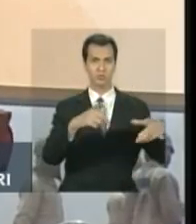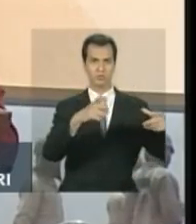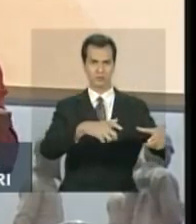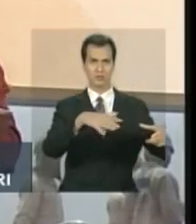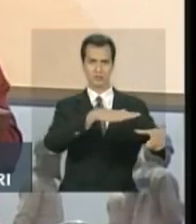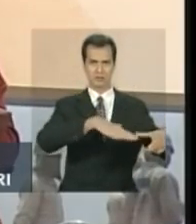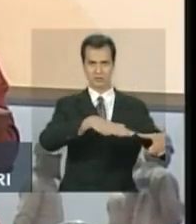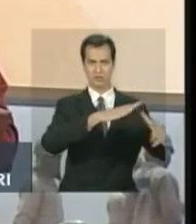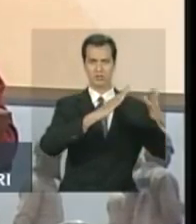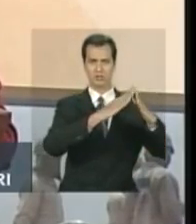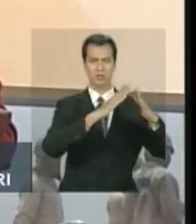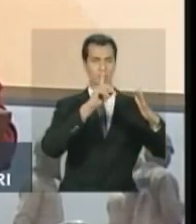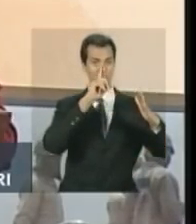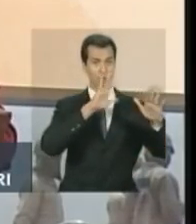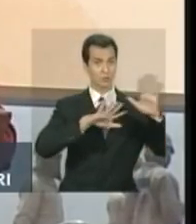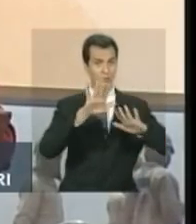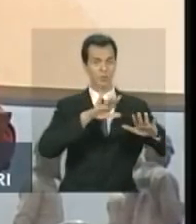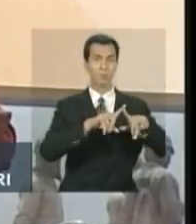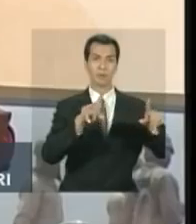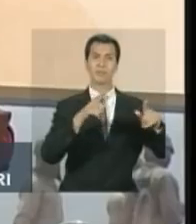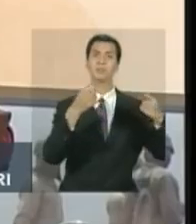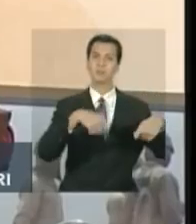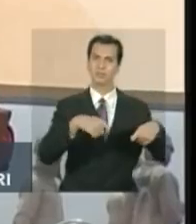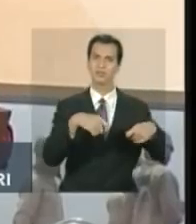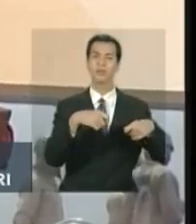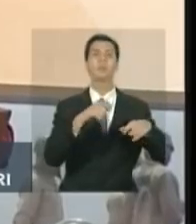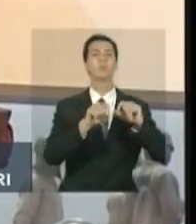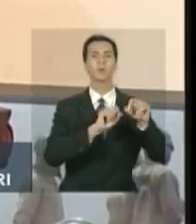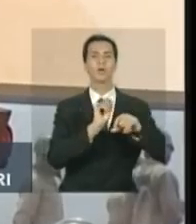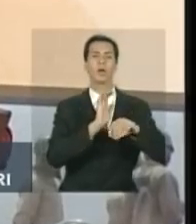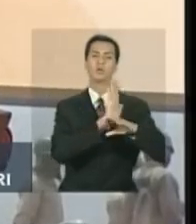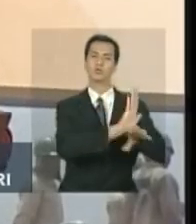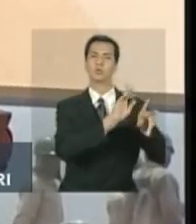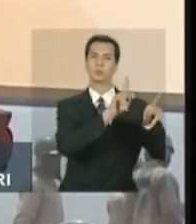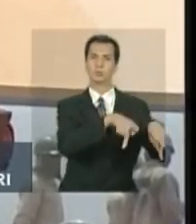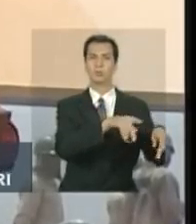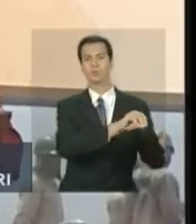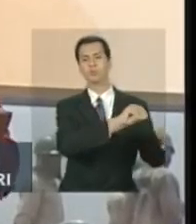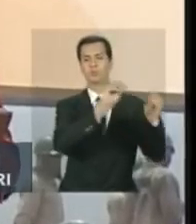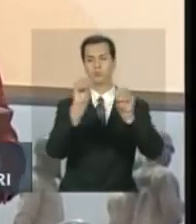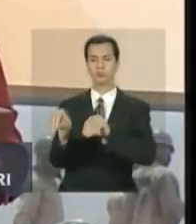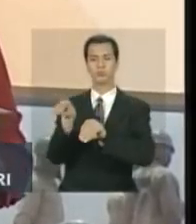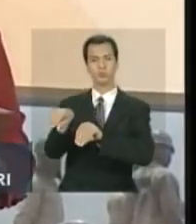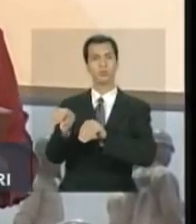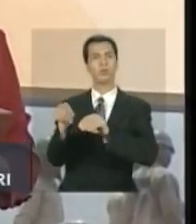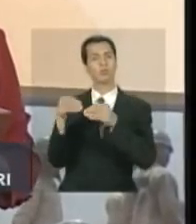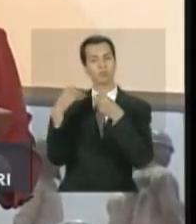é obrigado a dar uma moradia digna para essa população.